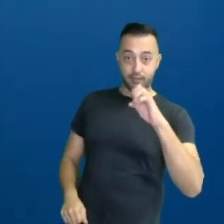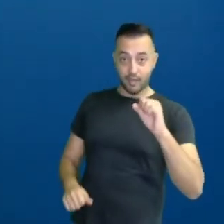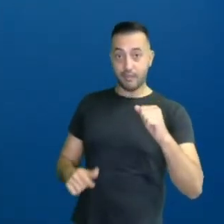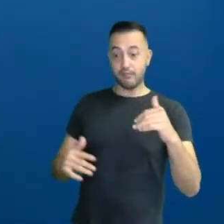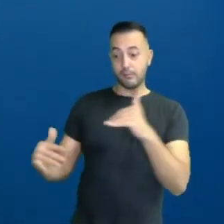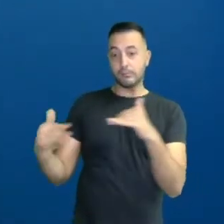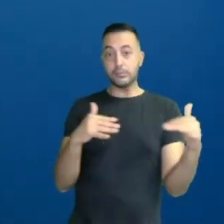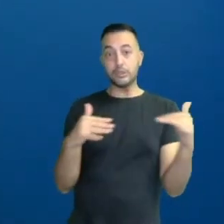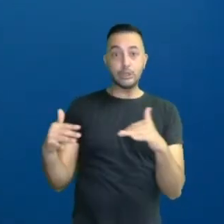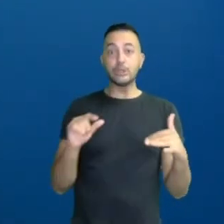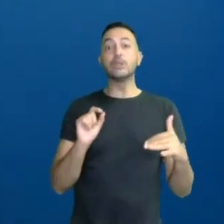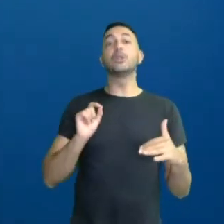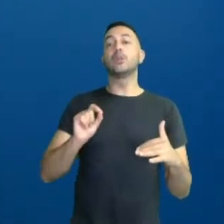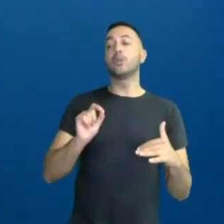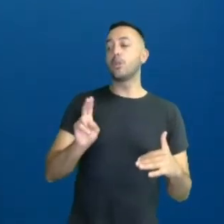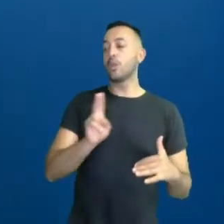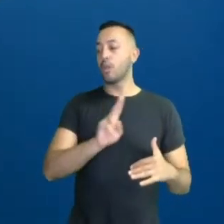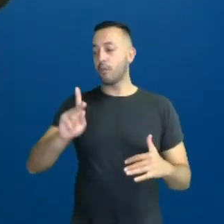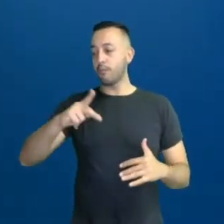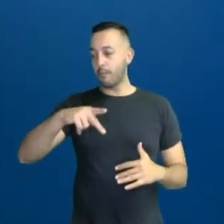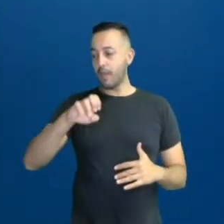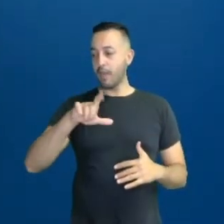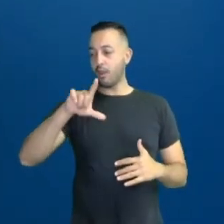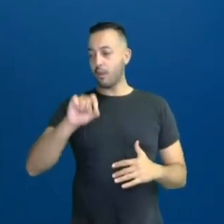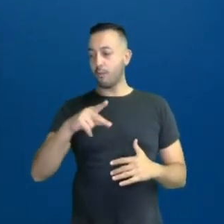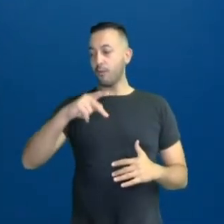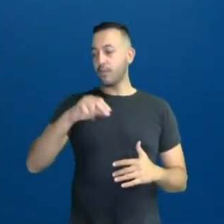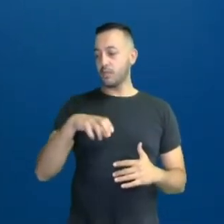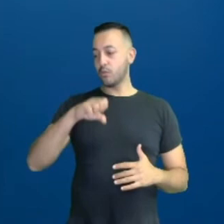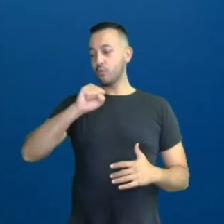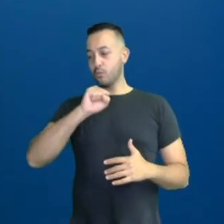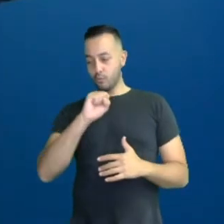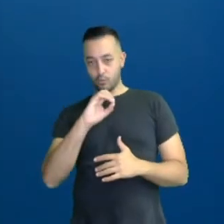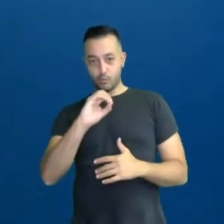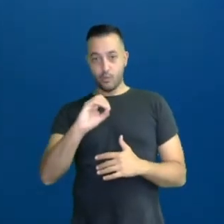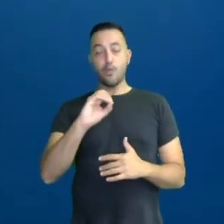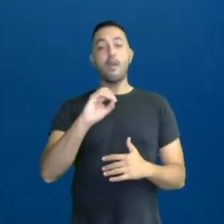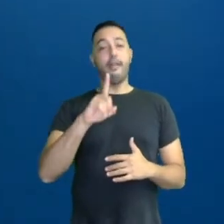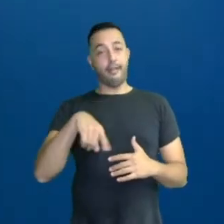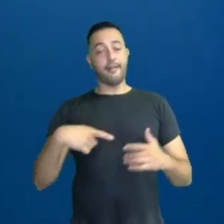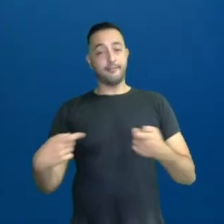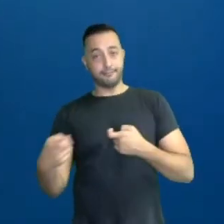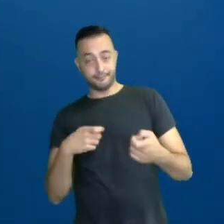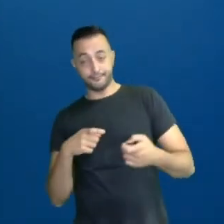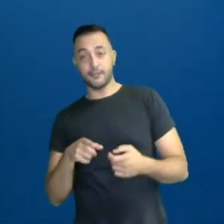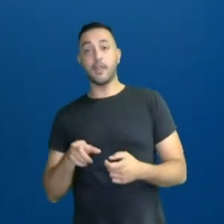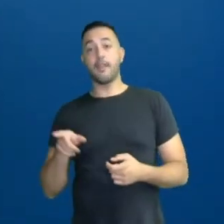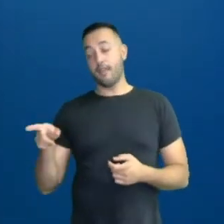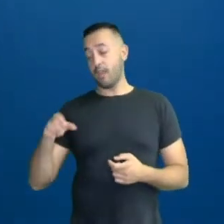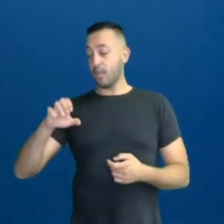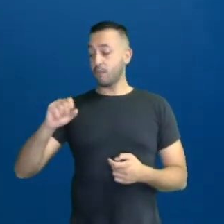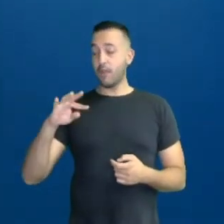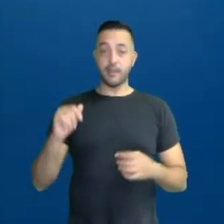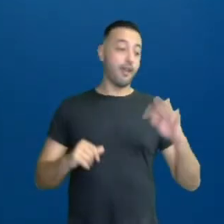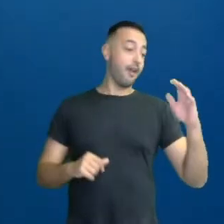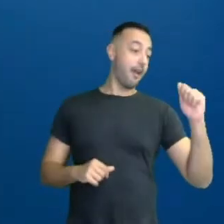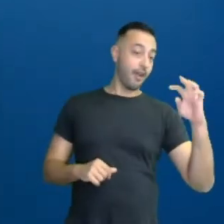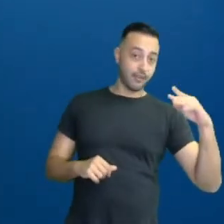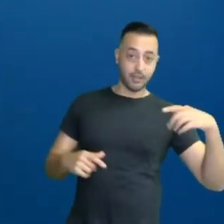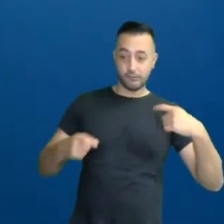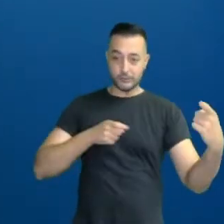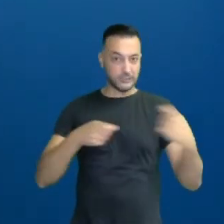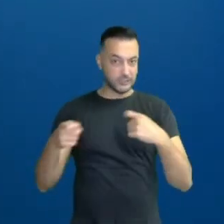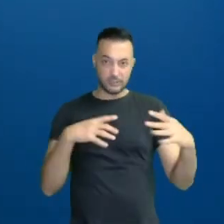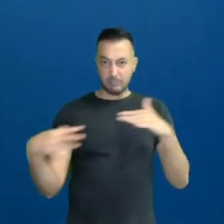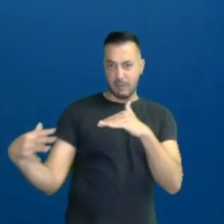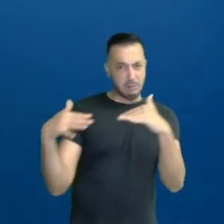Guerra do Peloponeso. A Guerra do Peloponeso entre Esparta e Atenas vai fazer com